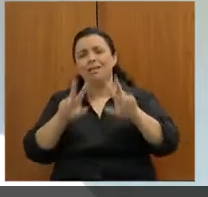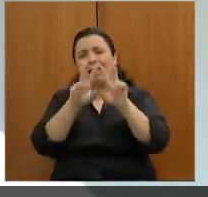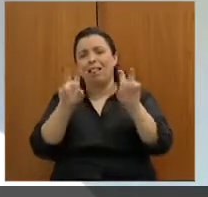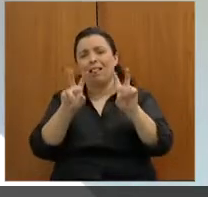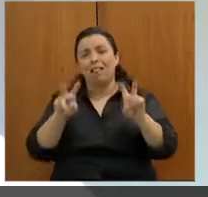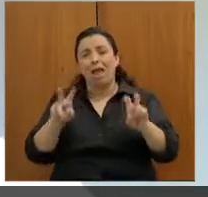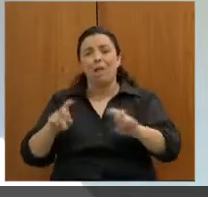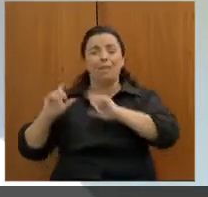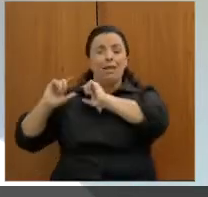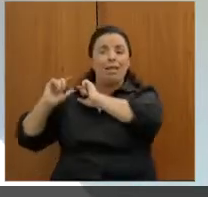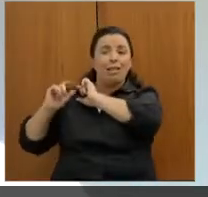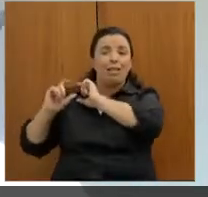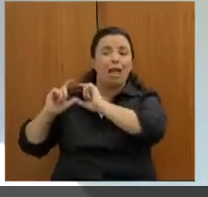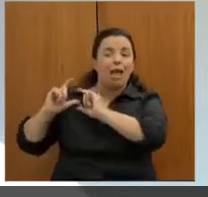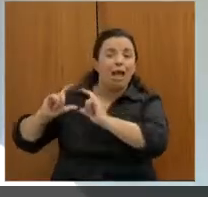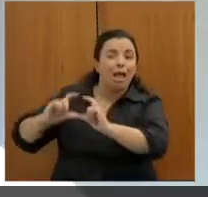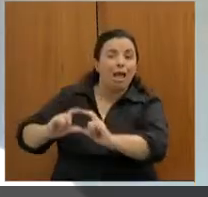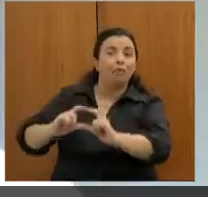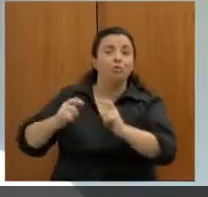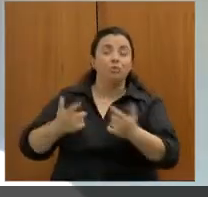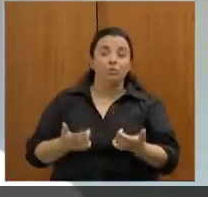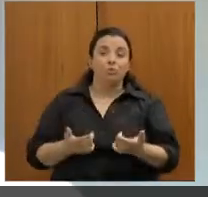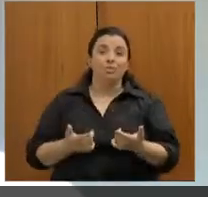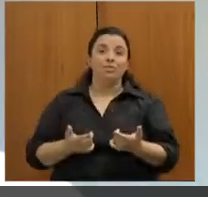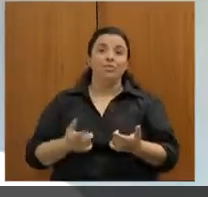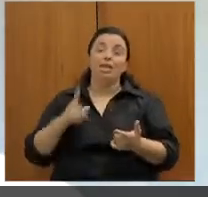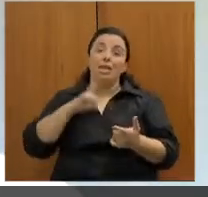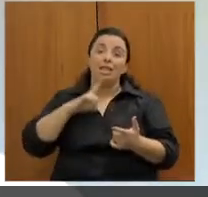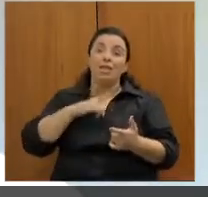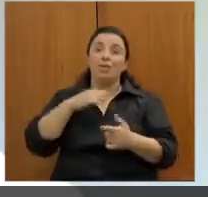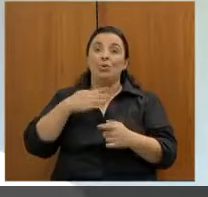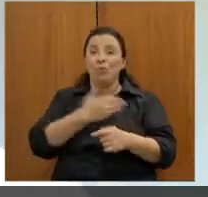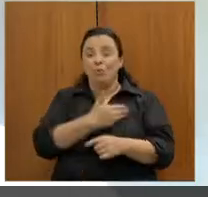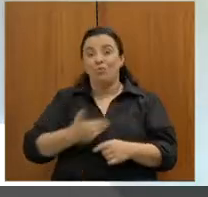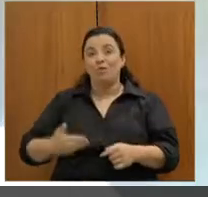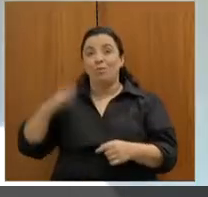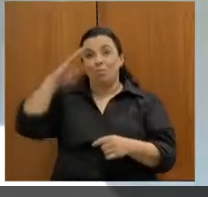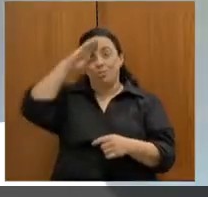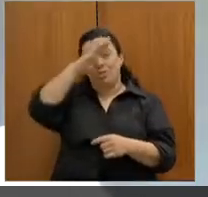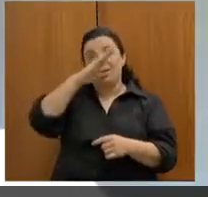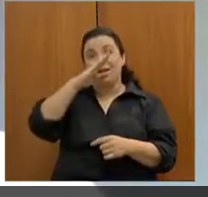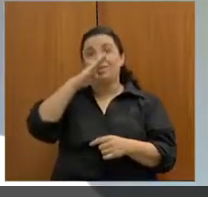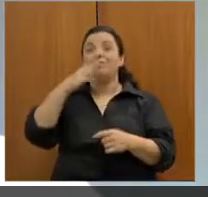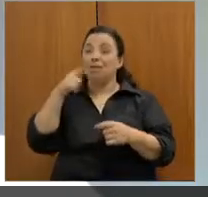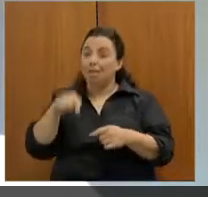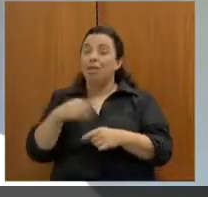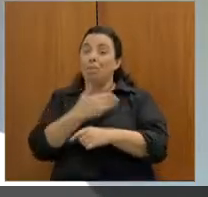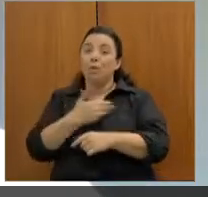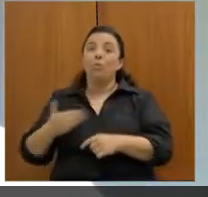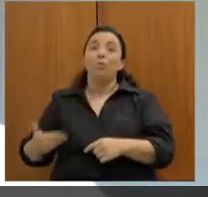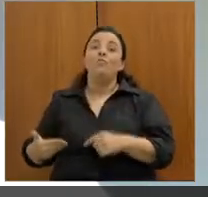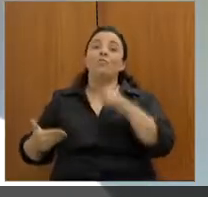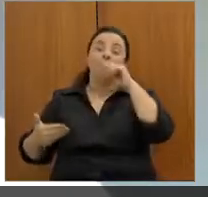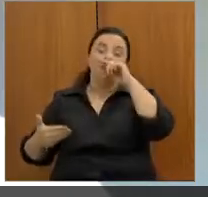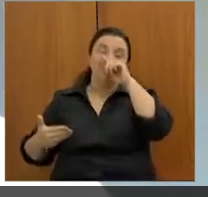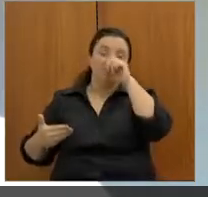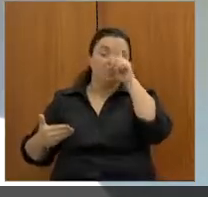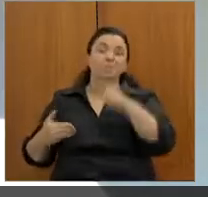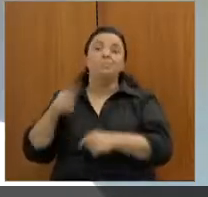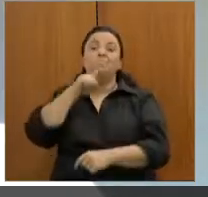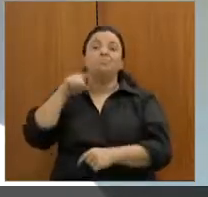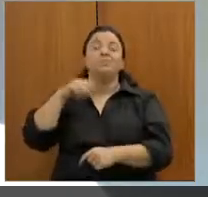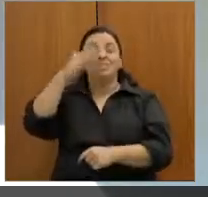são essas que tomar tiros do governo tem um Oi Maria da Penha sobreviveu sobreviver um casamento de